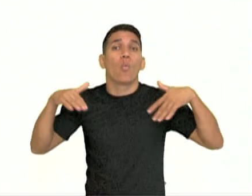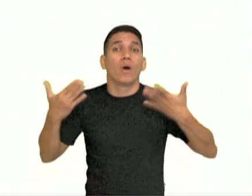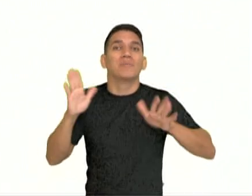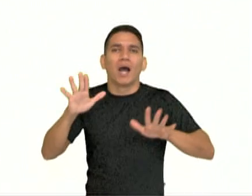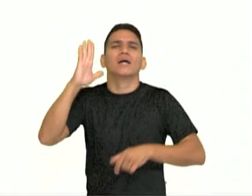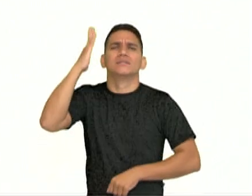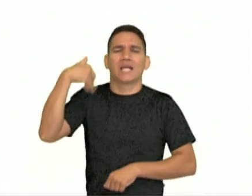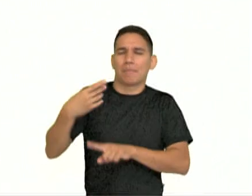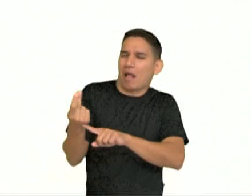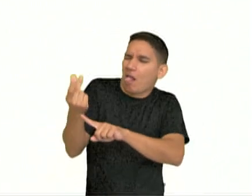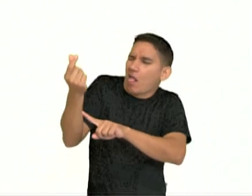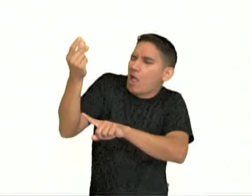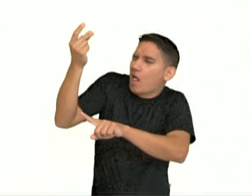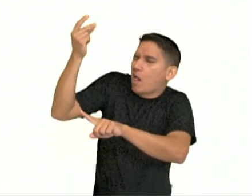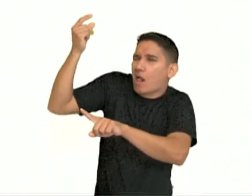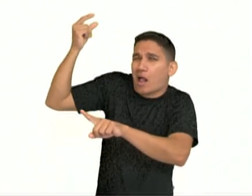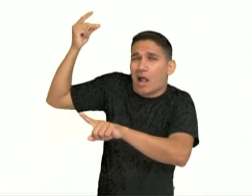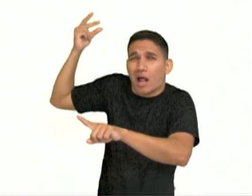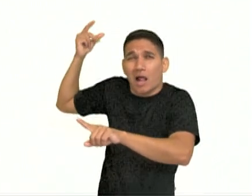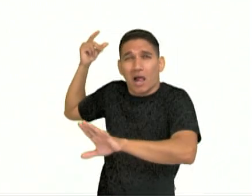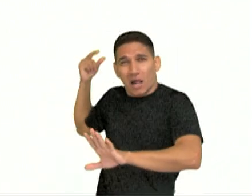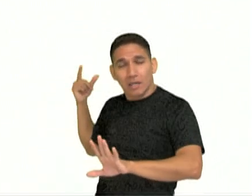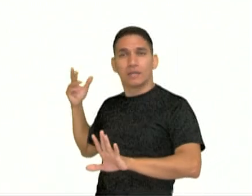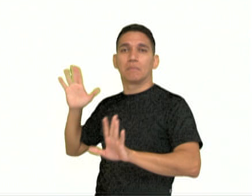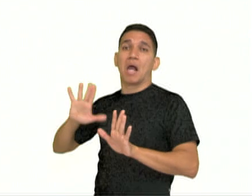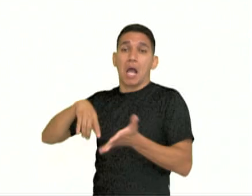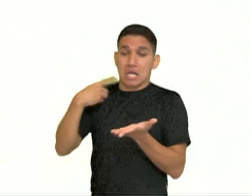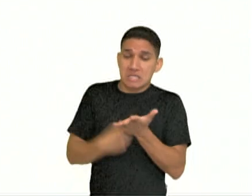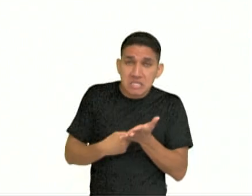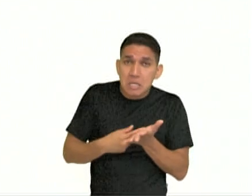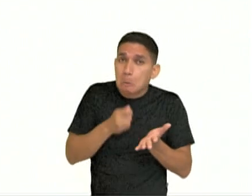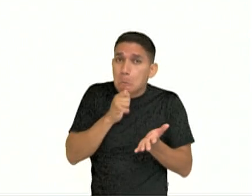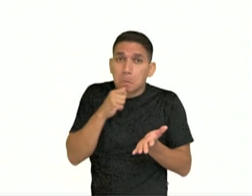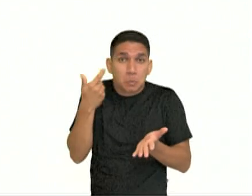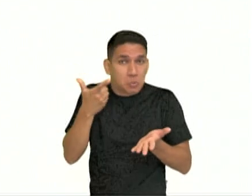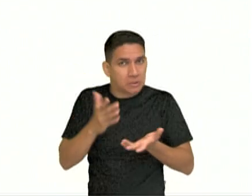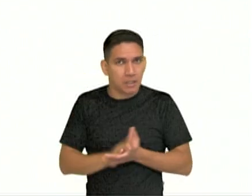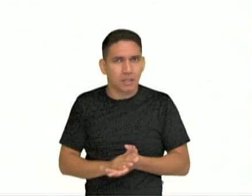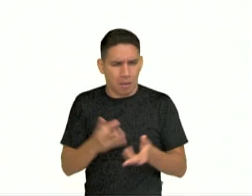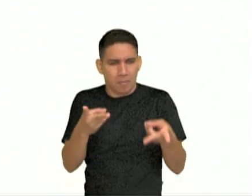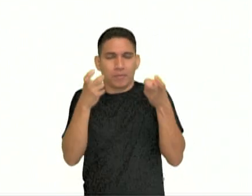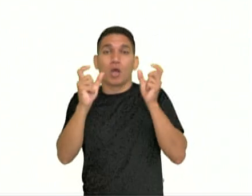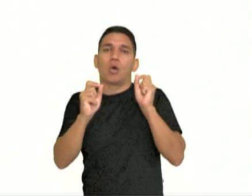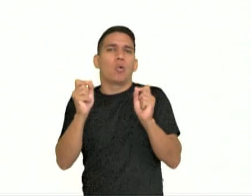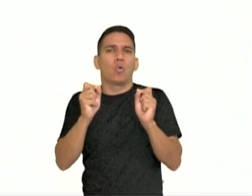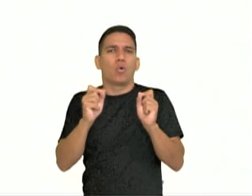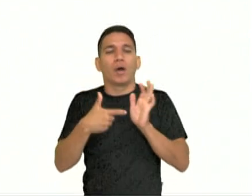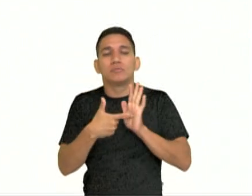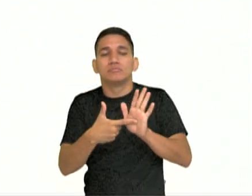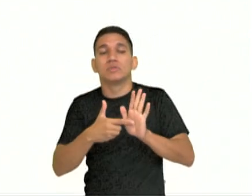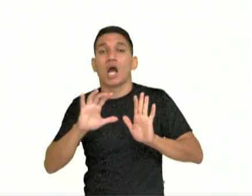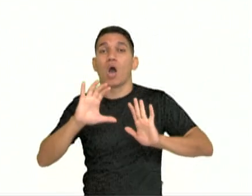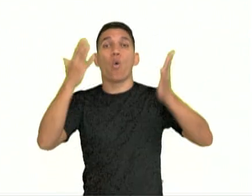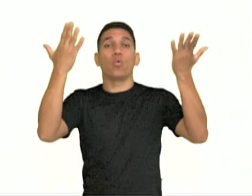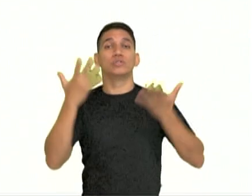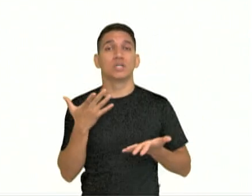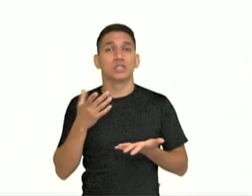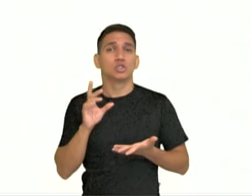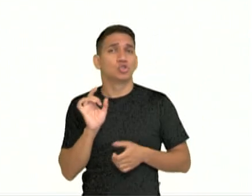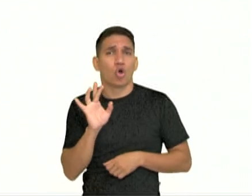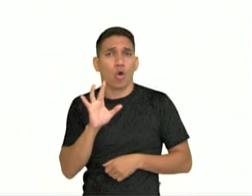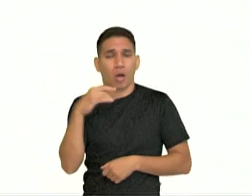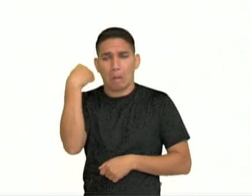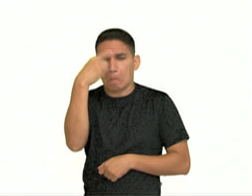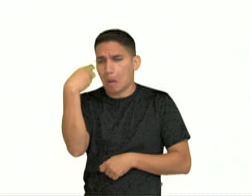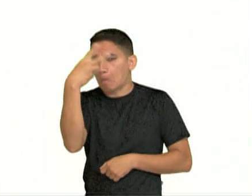tempo atrás essa história se passou. Mas não dá para determinar. Às vezes, nós percebemos que aquela cena durou algumas horas ou alguns